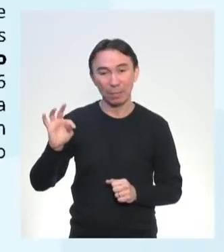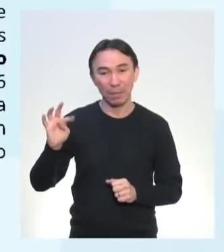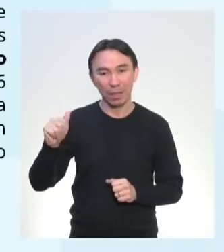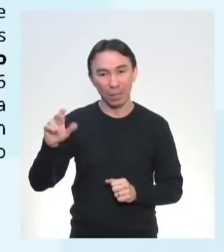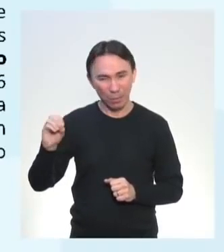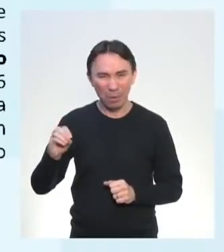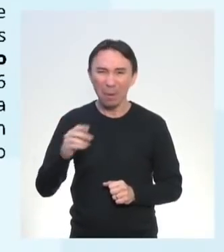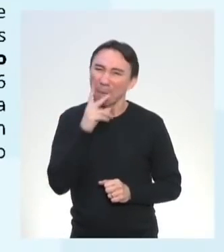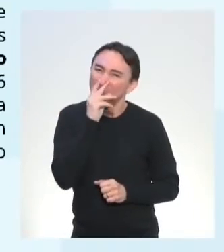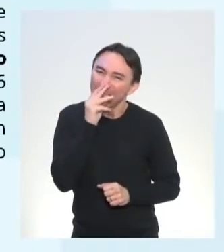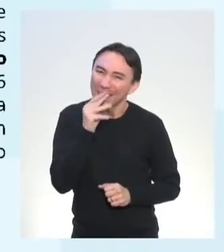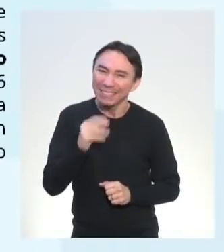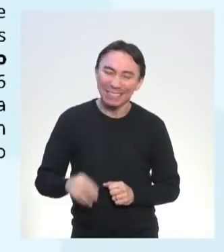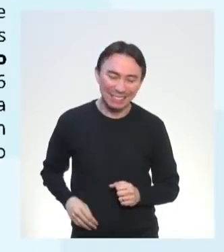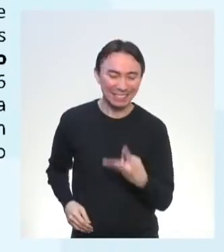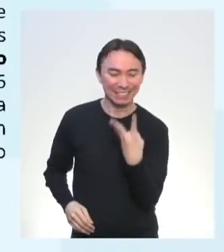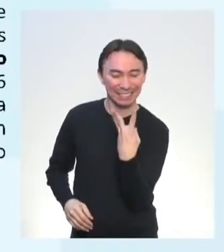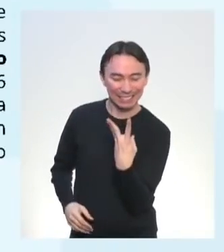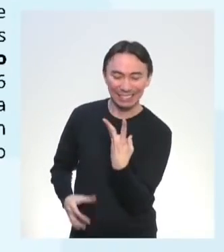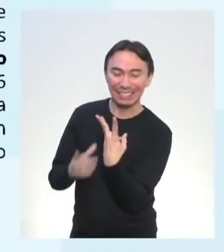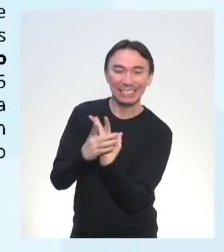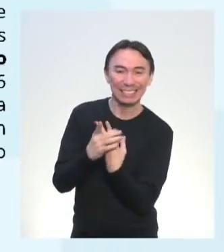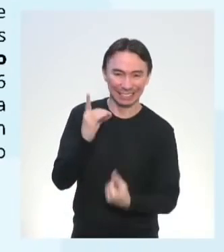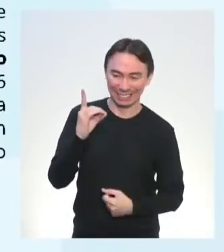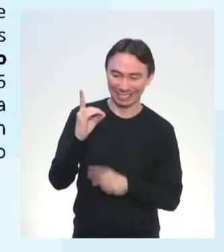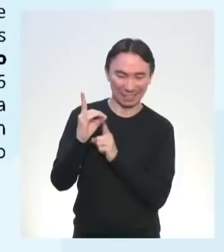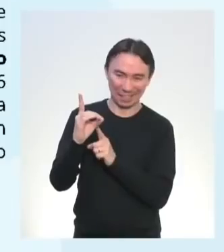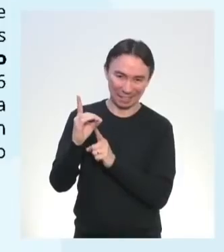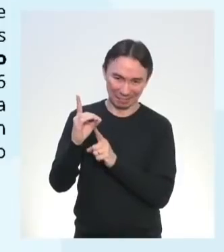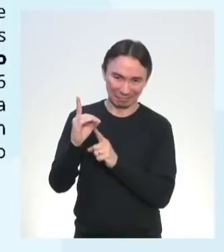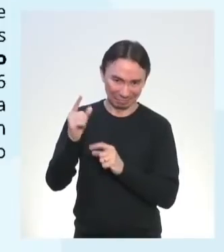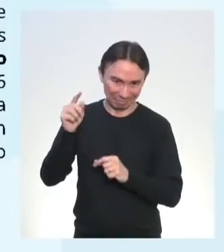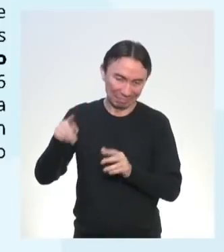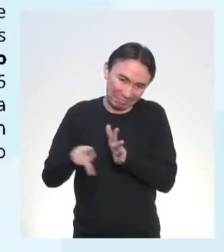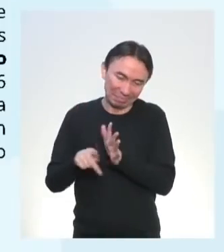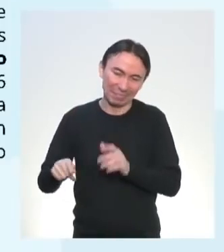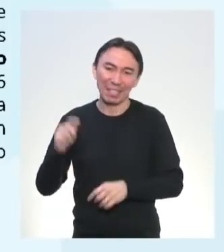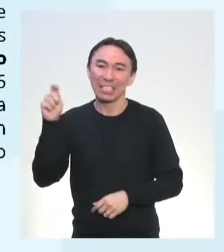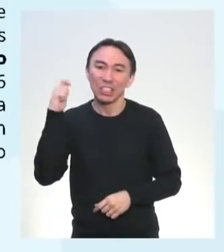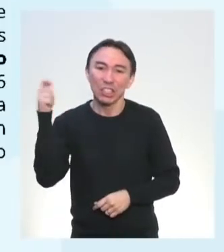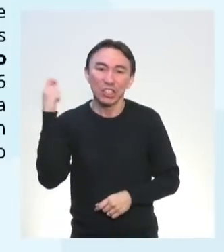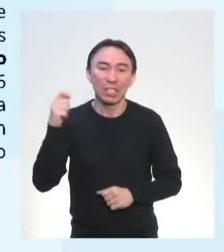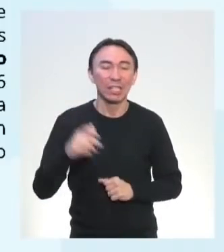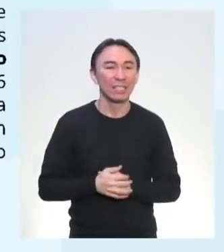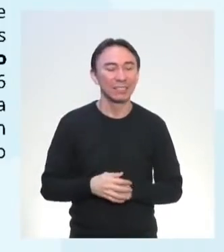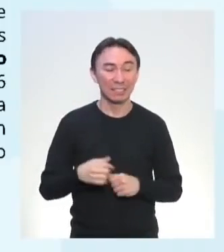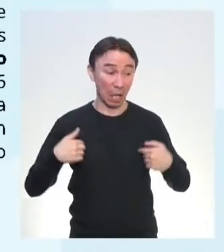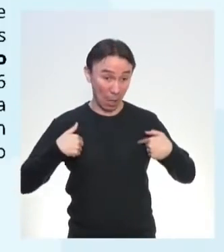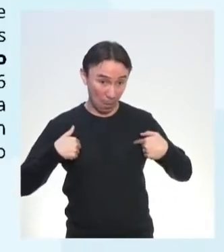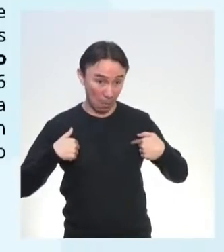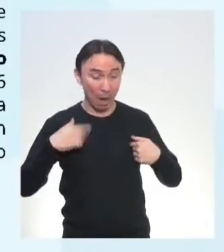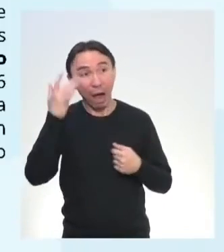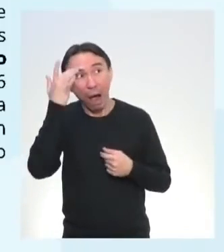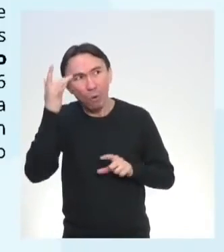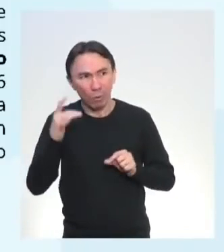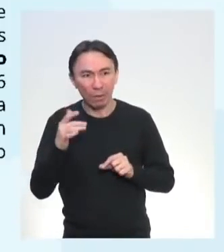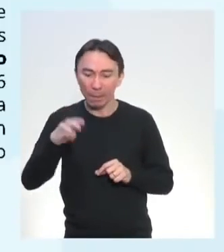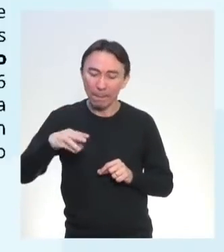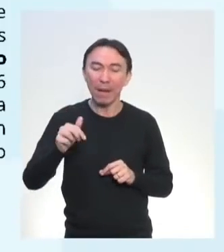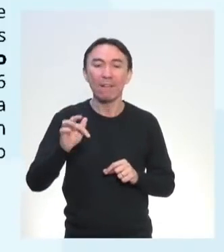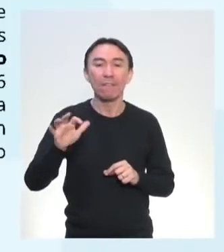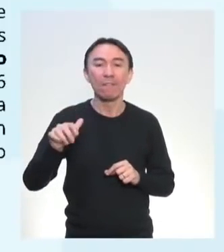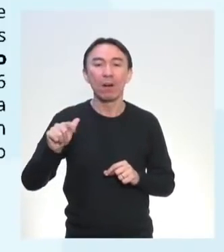Santíssima Trindade das letras portenhas. Não titubeou. O que eu penso da Mafalda não importa. O importante é o que